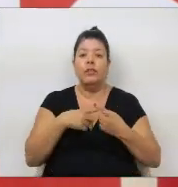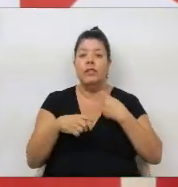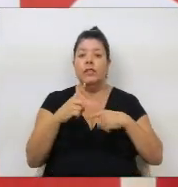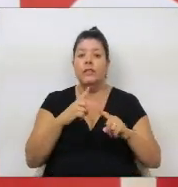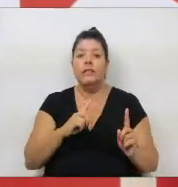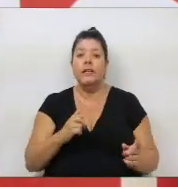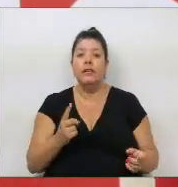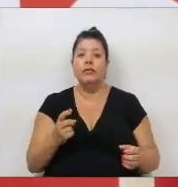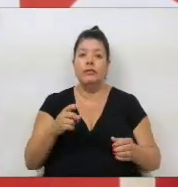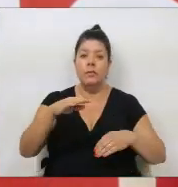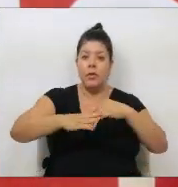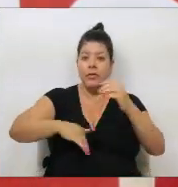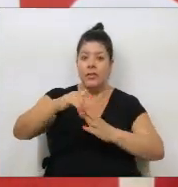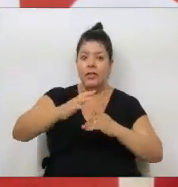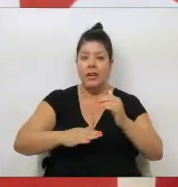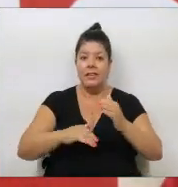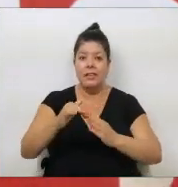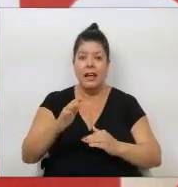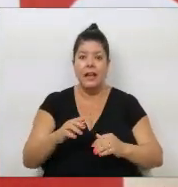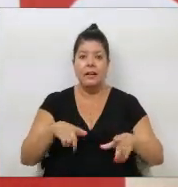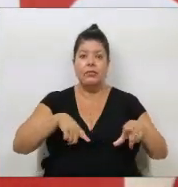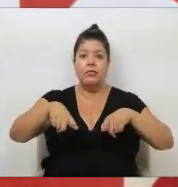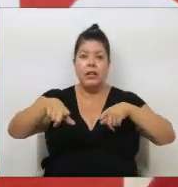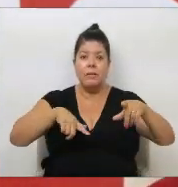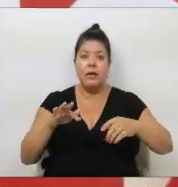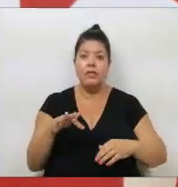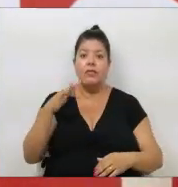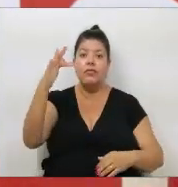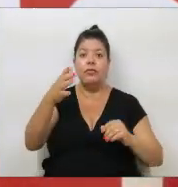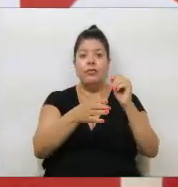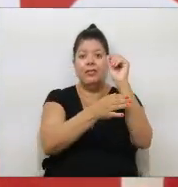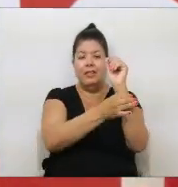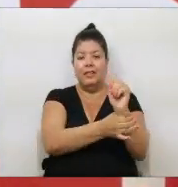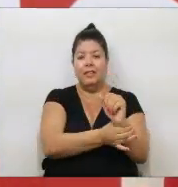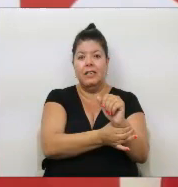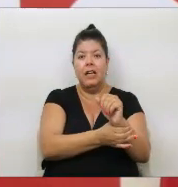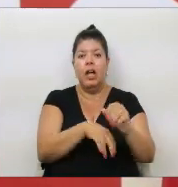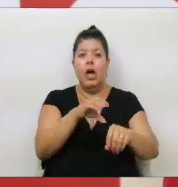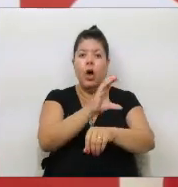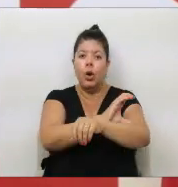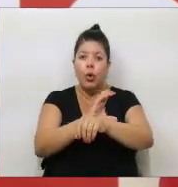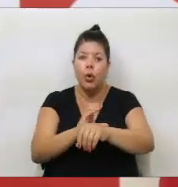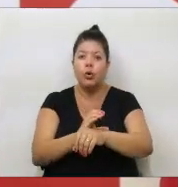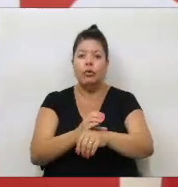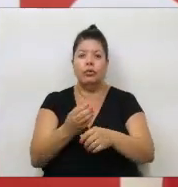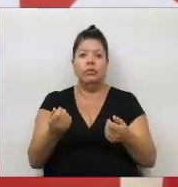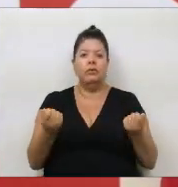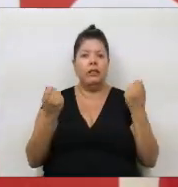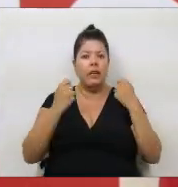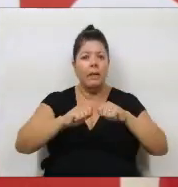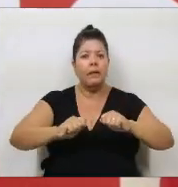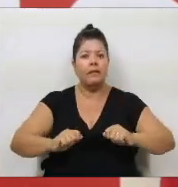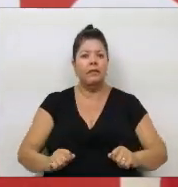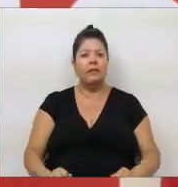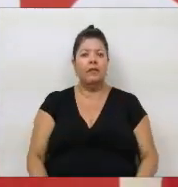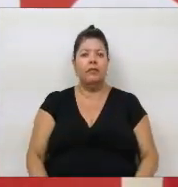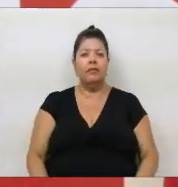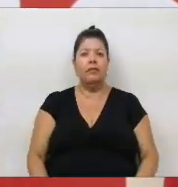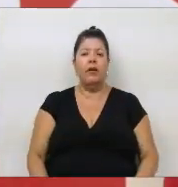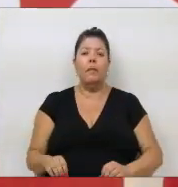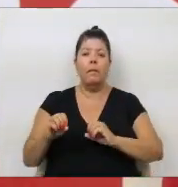ensino profissionalizante, né? No sentido de garantir cursos e capacitação